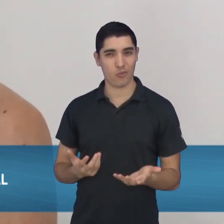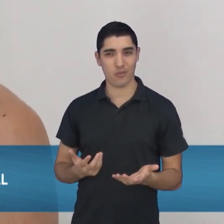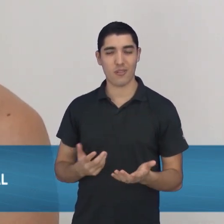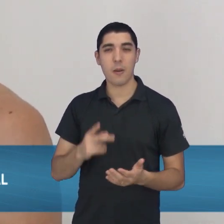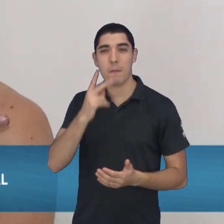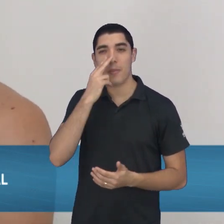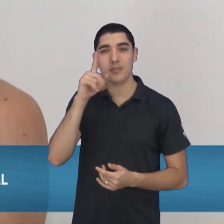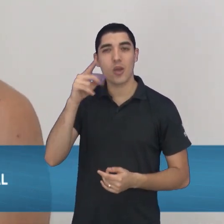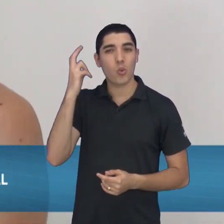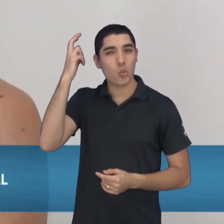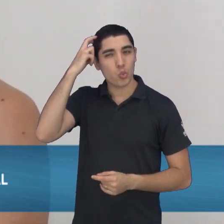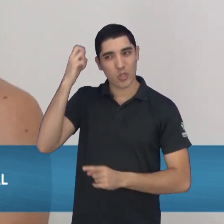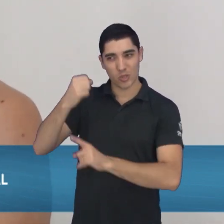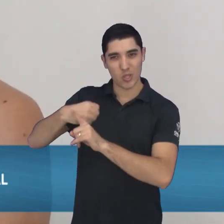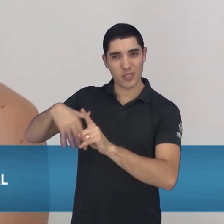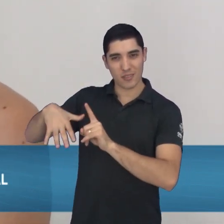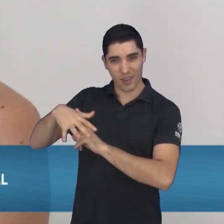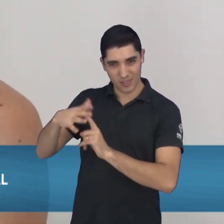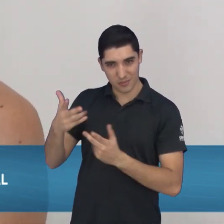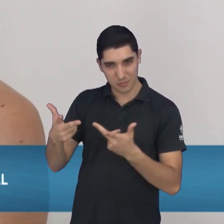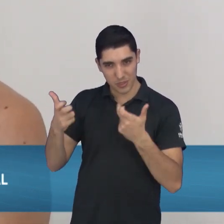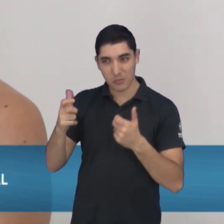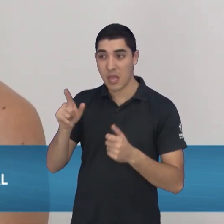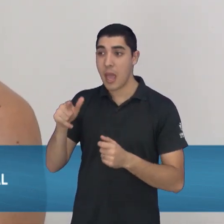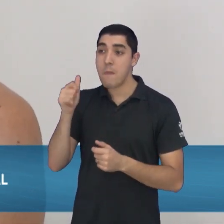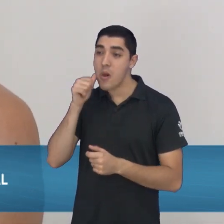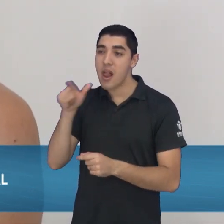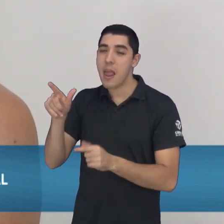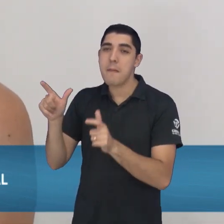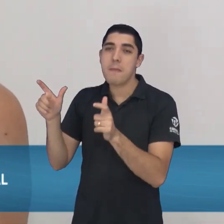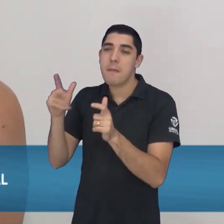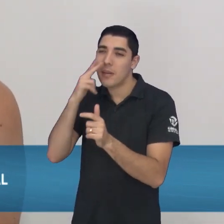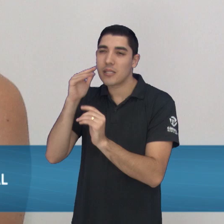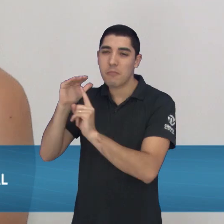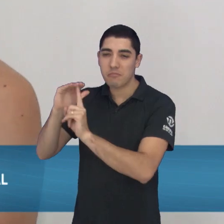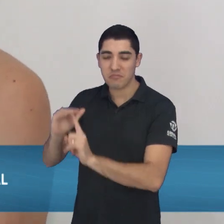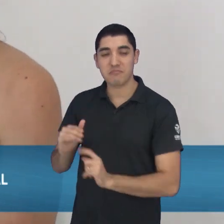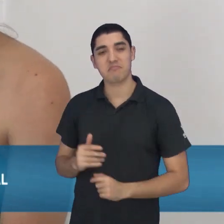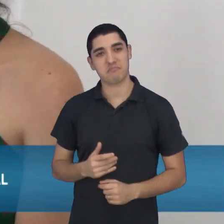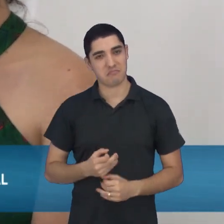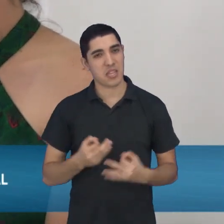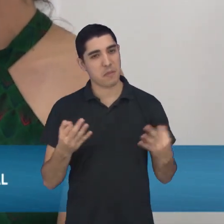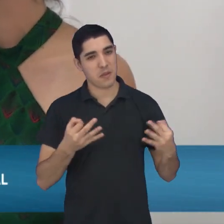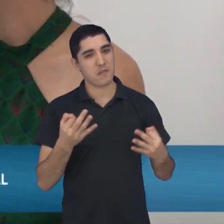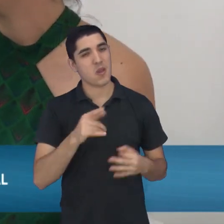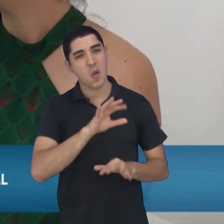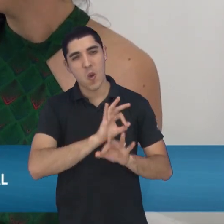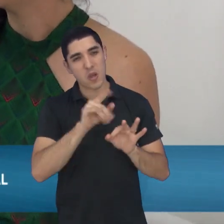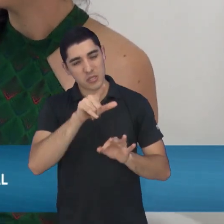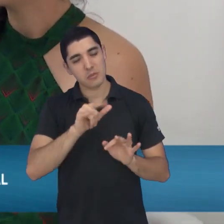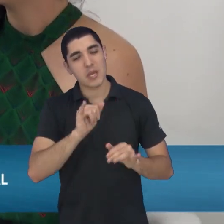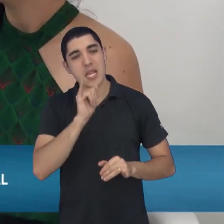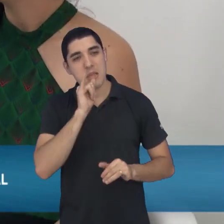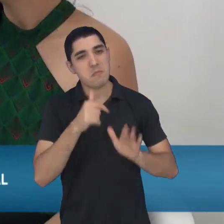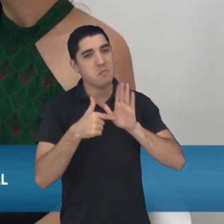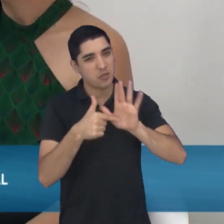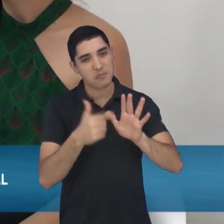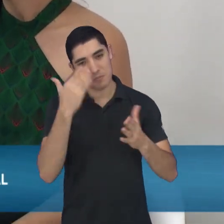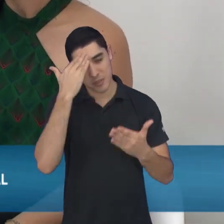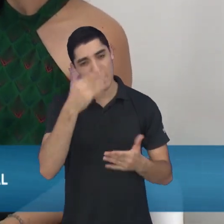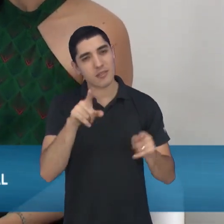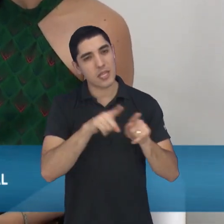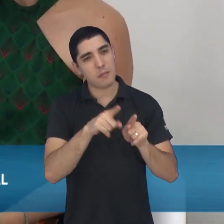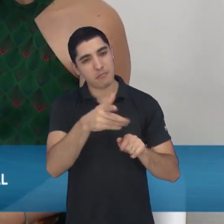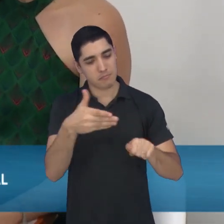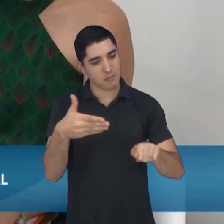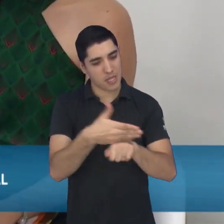nossa sociedade, como a gente vê as nossas mulheres. Perfeito, Letícia, bom exemplo e muito obrigada pelas suas colocações. Muito obrigada também